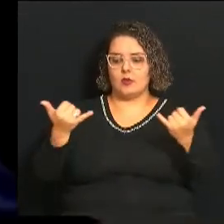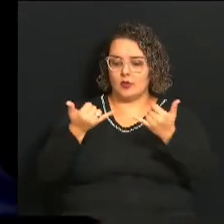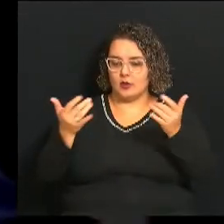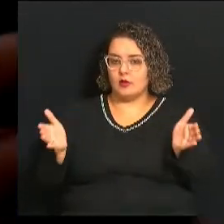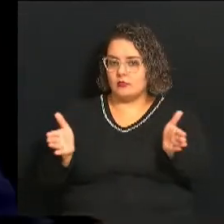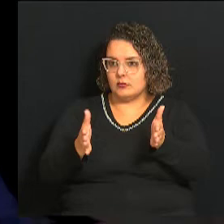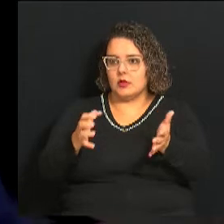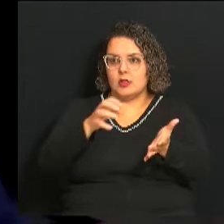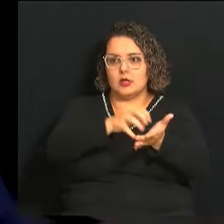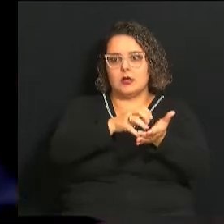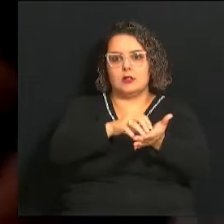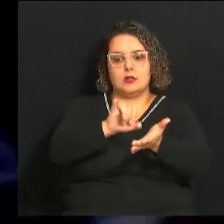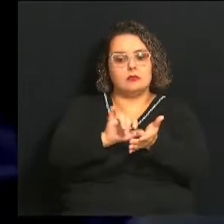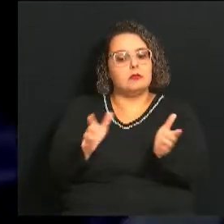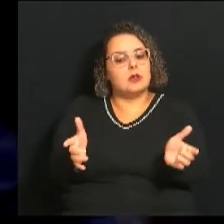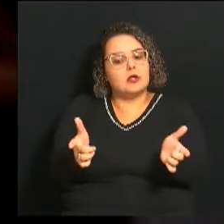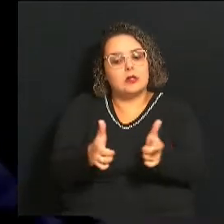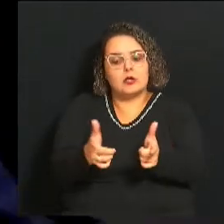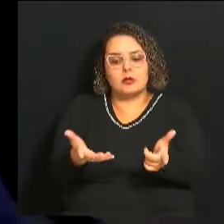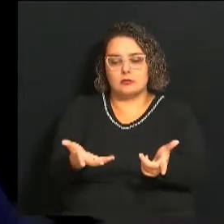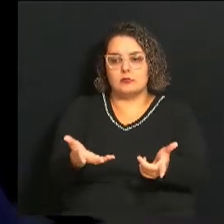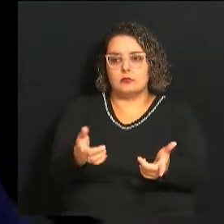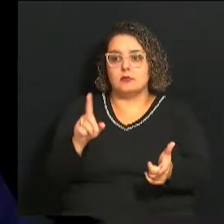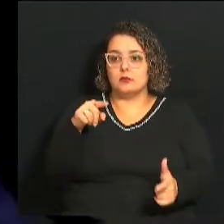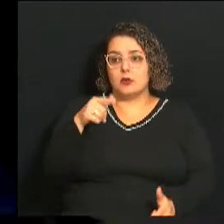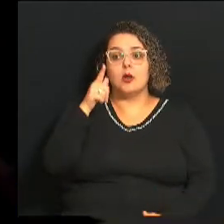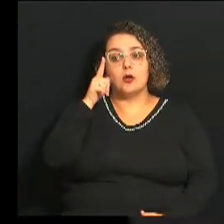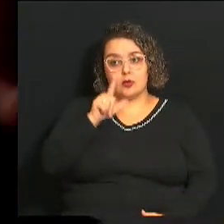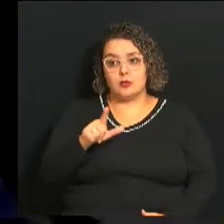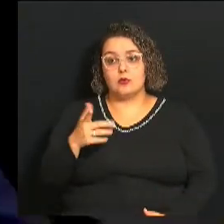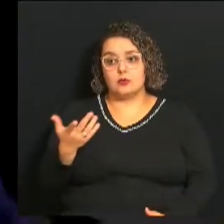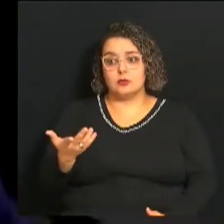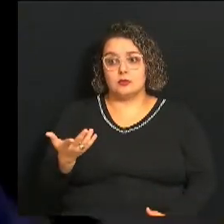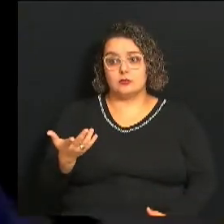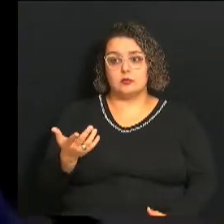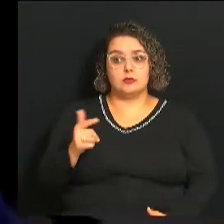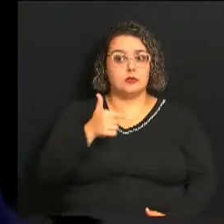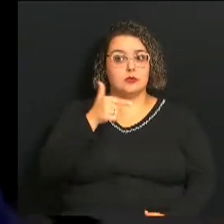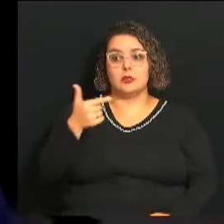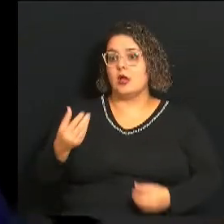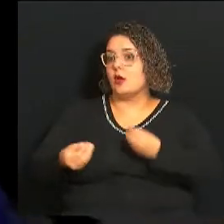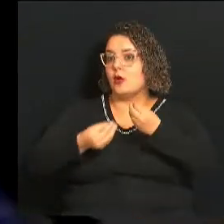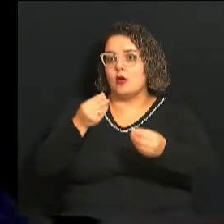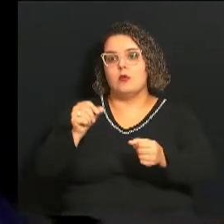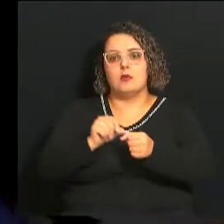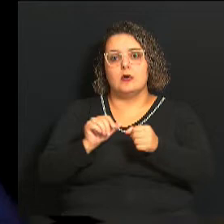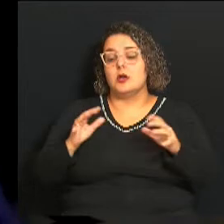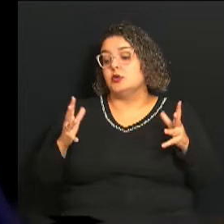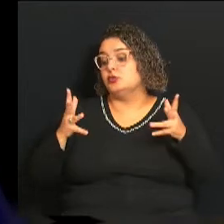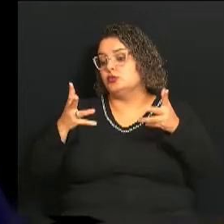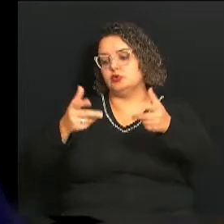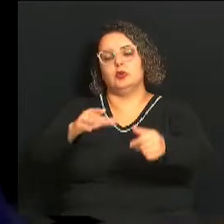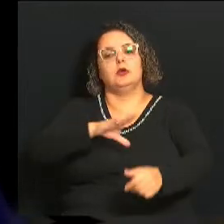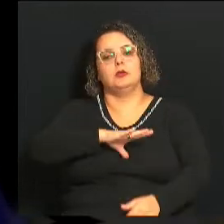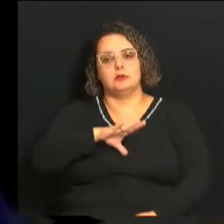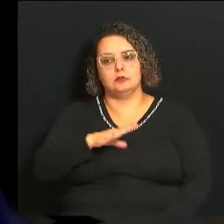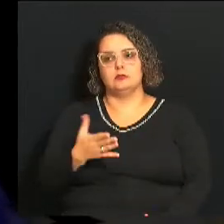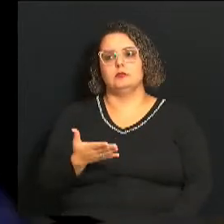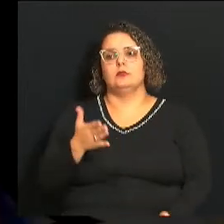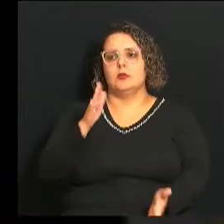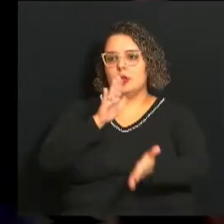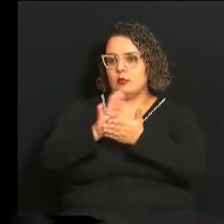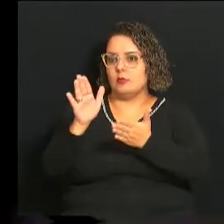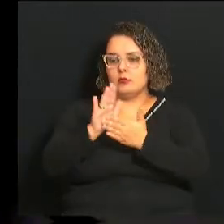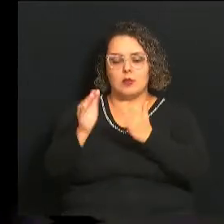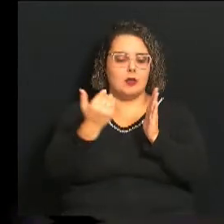centrais, pequenas áreas, né? Para realmente conseguir fazer. Mas não dá para fazer isso no município todo, né? Porque seria um investimento muito